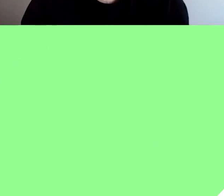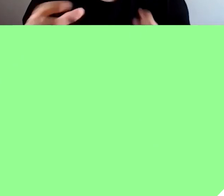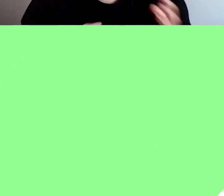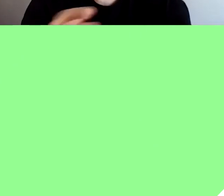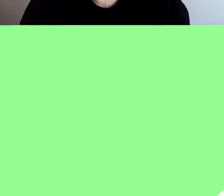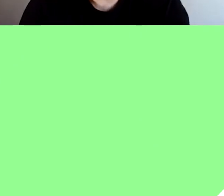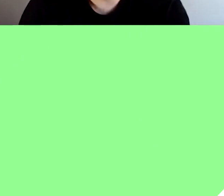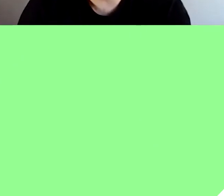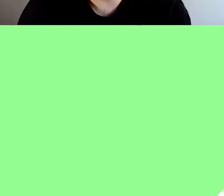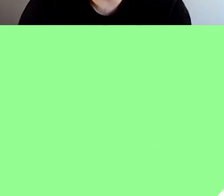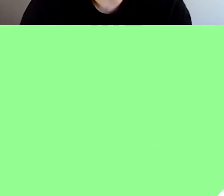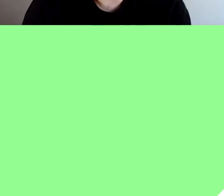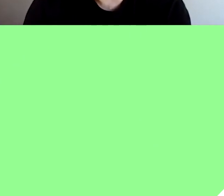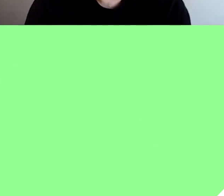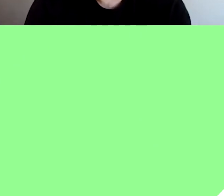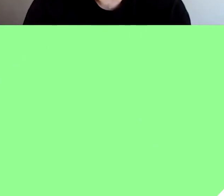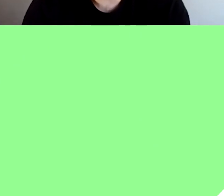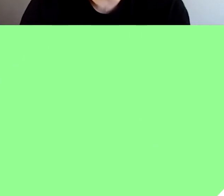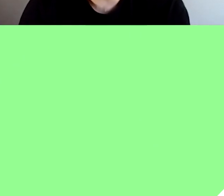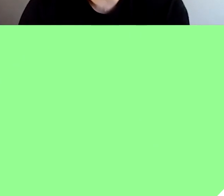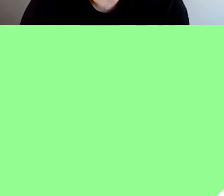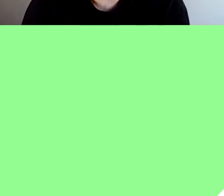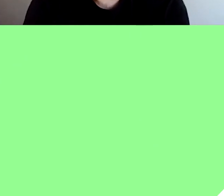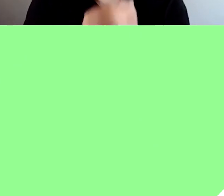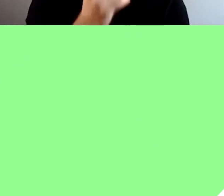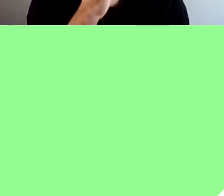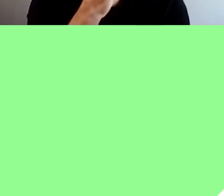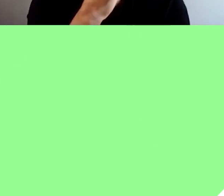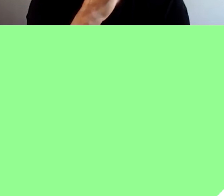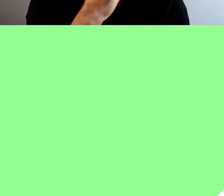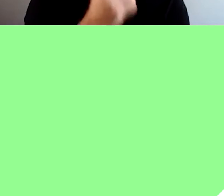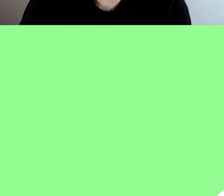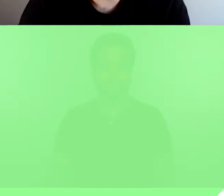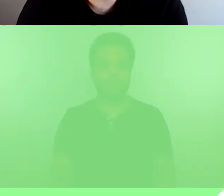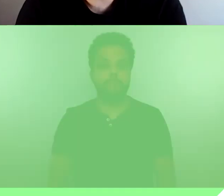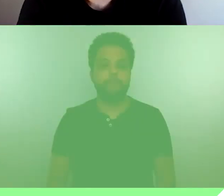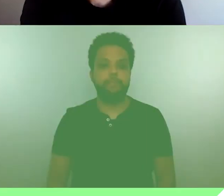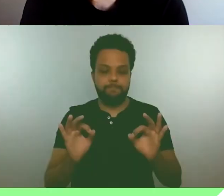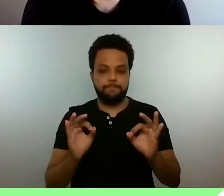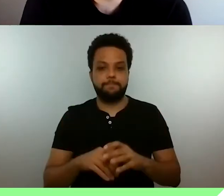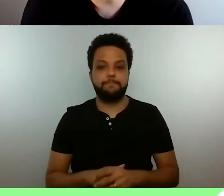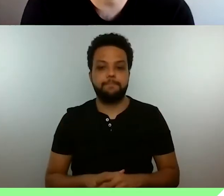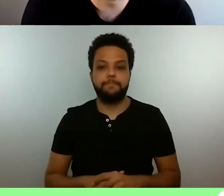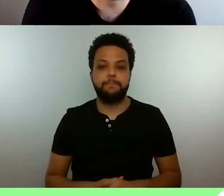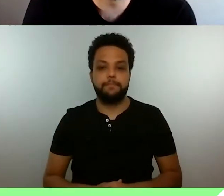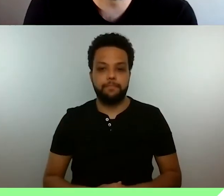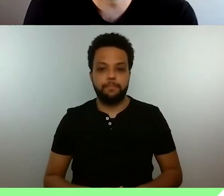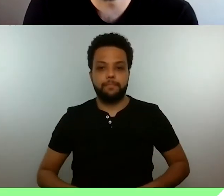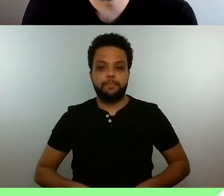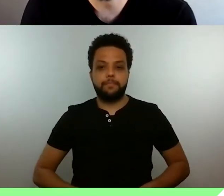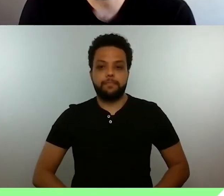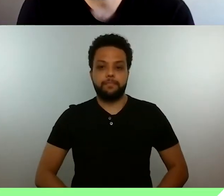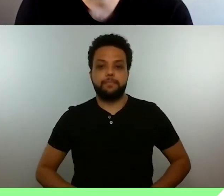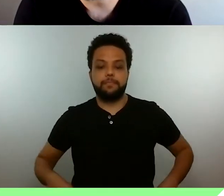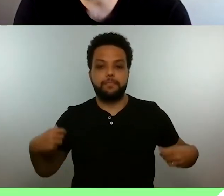vão criando esses módulos, né, assim, de usabilidade, de possibilidade de serem acessíveis. A gente tem a troca dos intérpretes